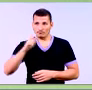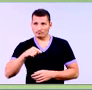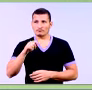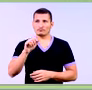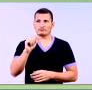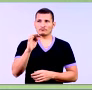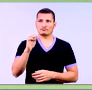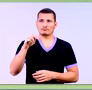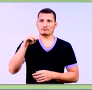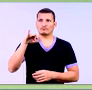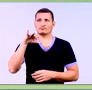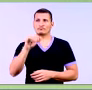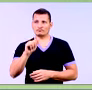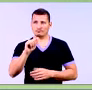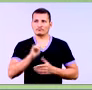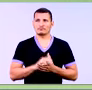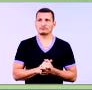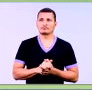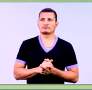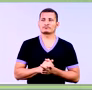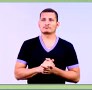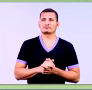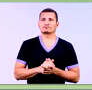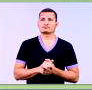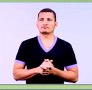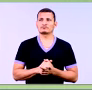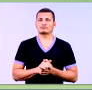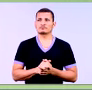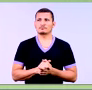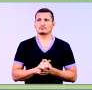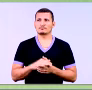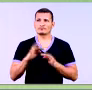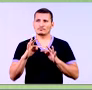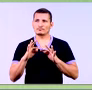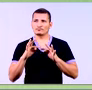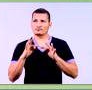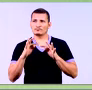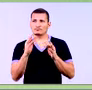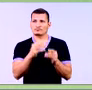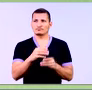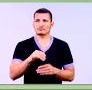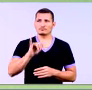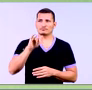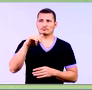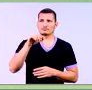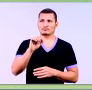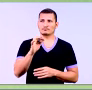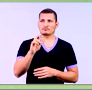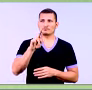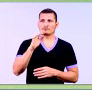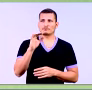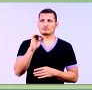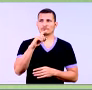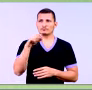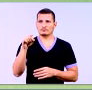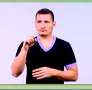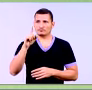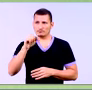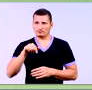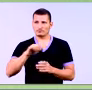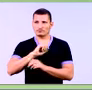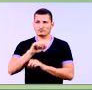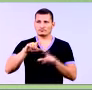Ou todas as instruções, presta atenção aqui, todas as instruções de uma transação são executadas, ou então nenhuma